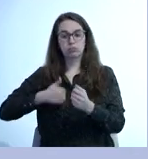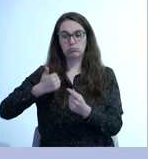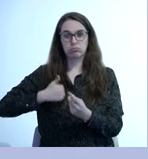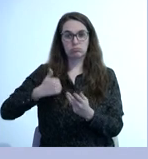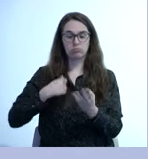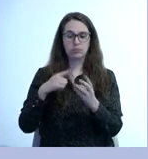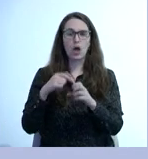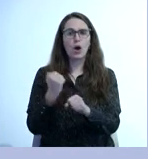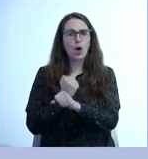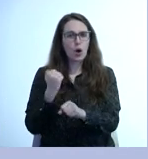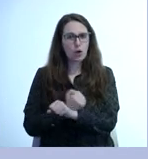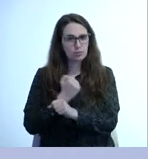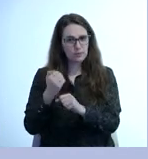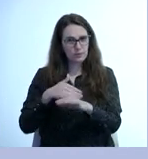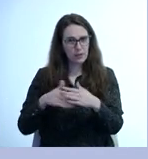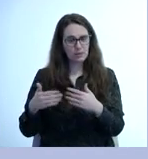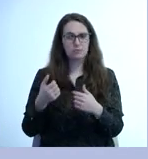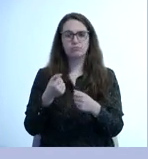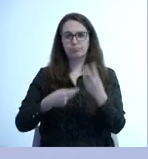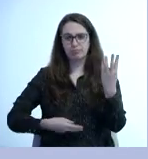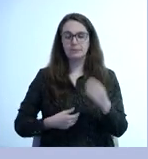das obras, mas